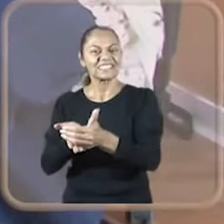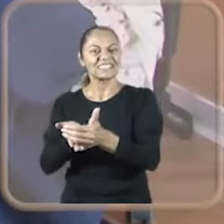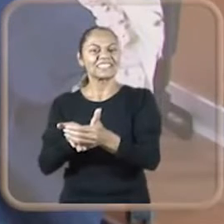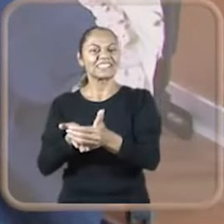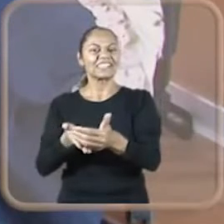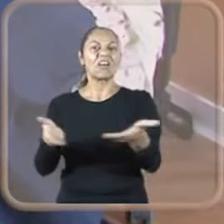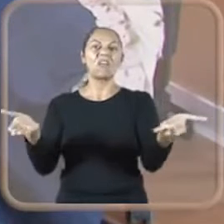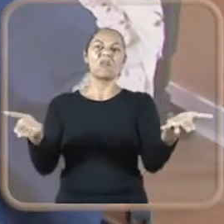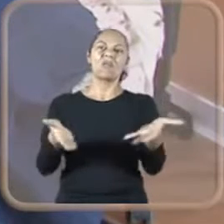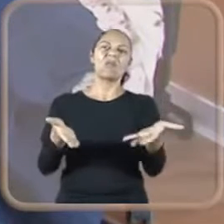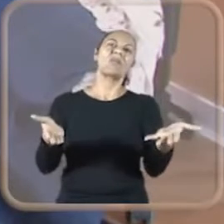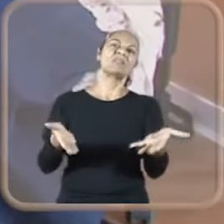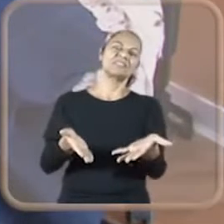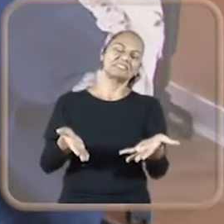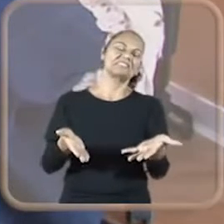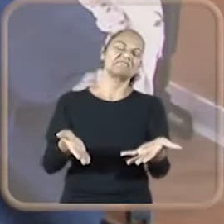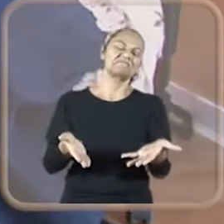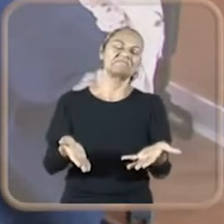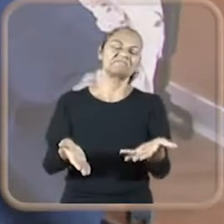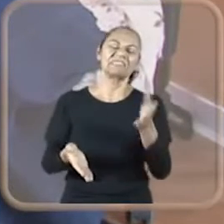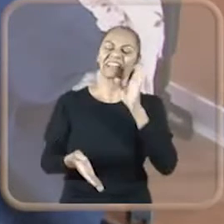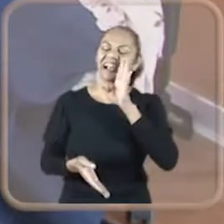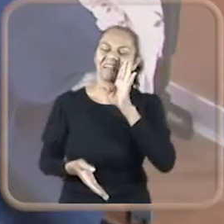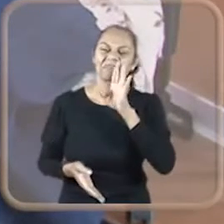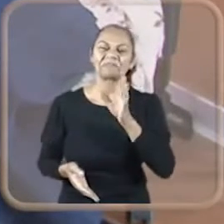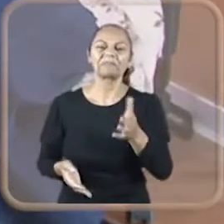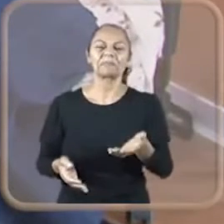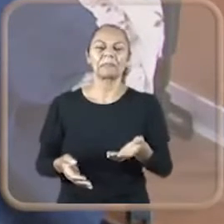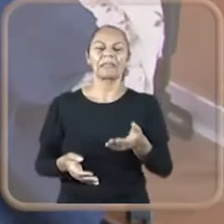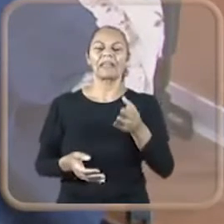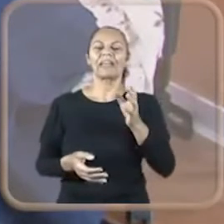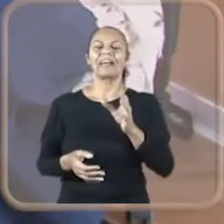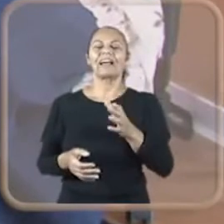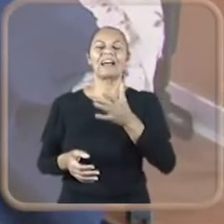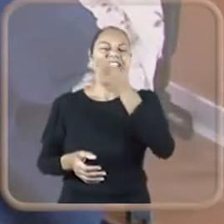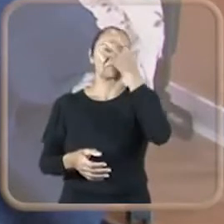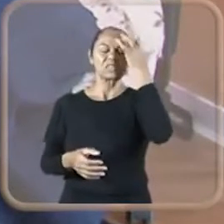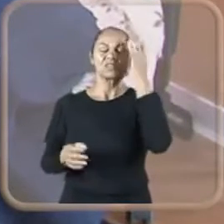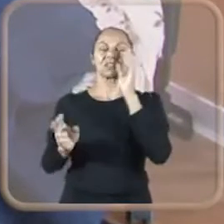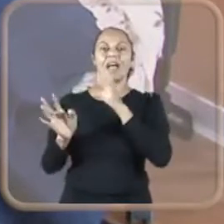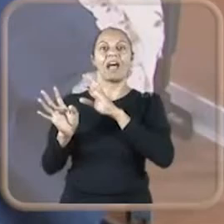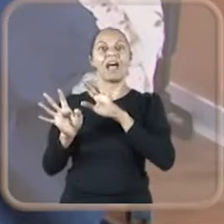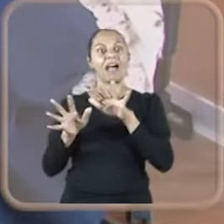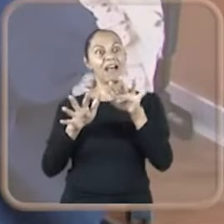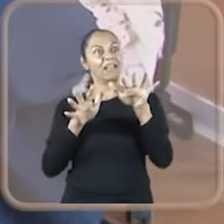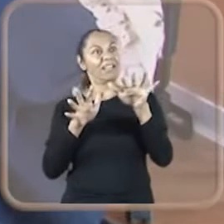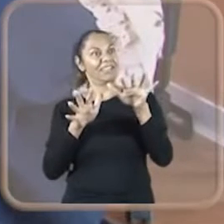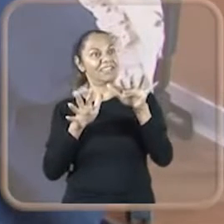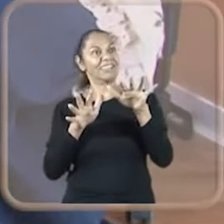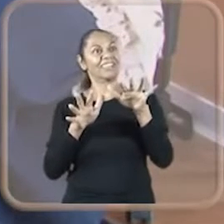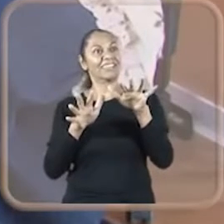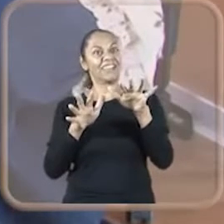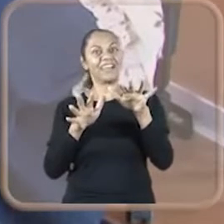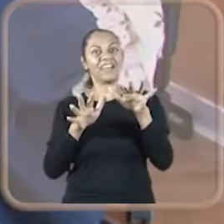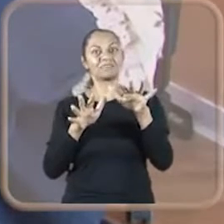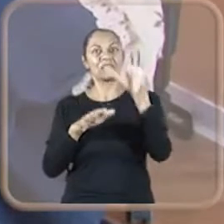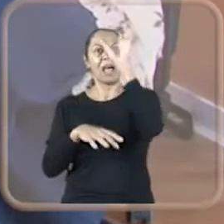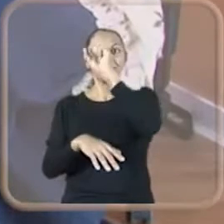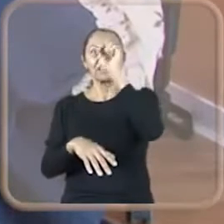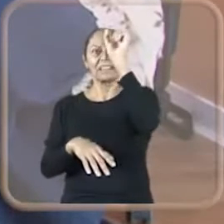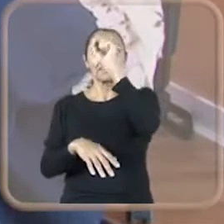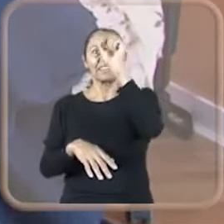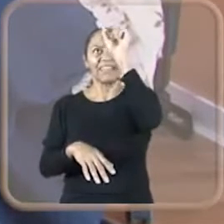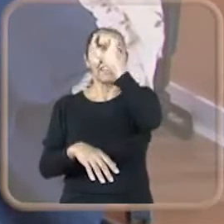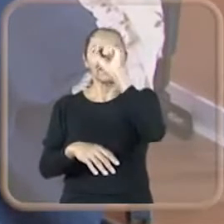Vila Velha. Que bacana! Gente, uma grande aula aqui, olha, o pessoal que está aqui nos bastidores, todo mundo assim, ó, atento, até o pessoal